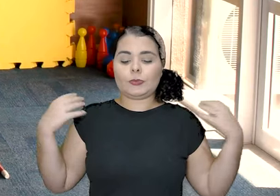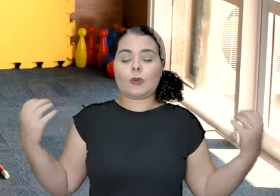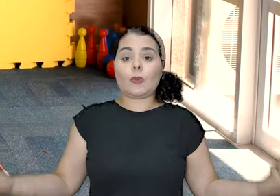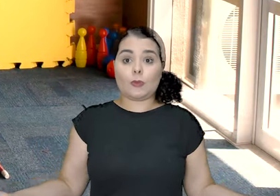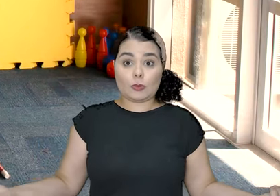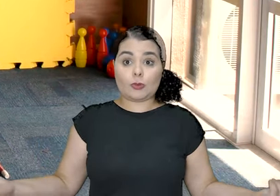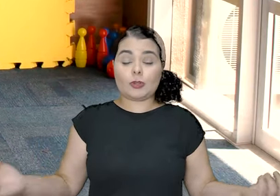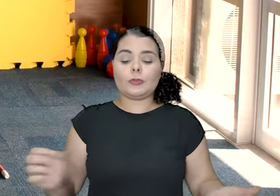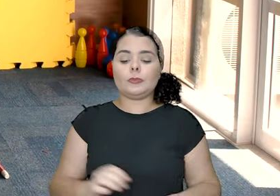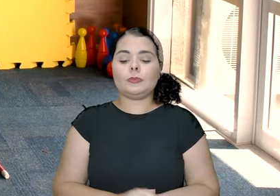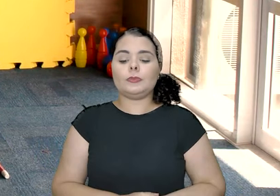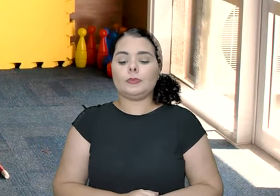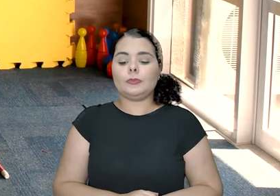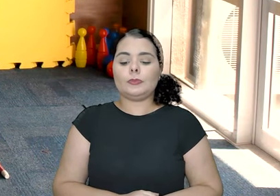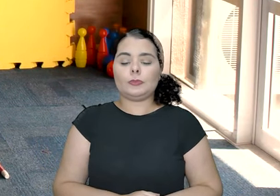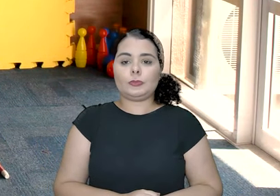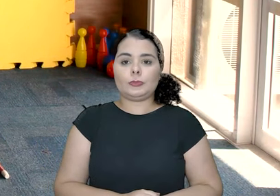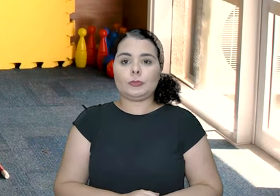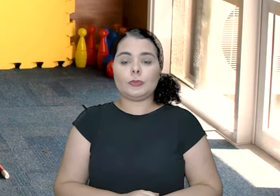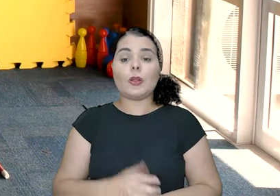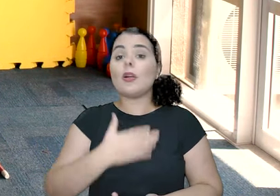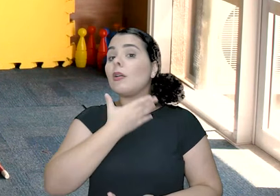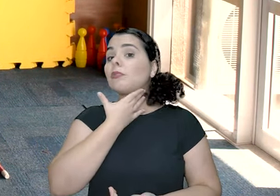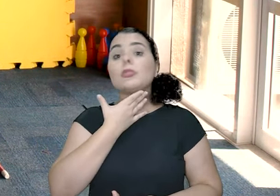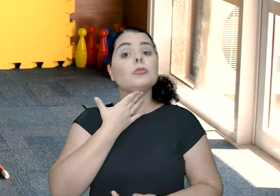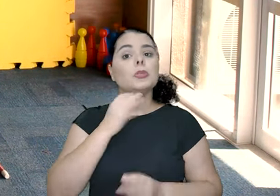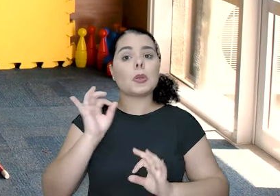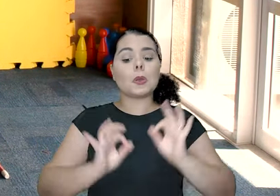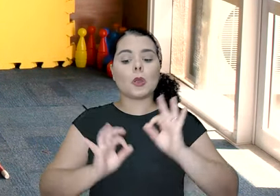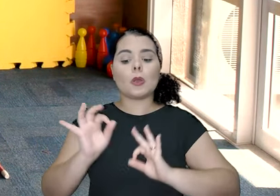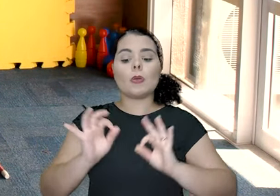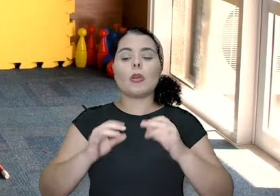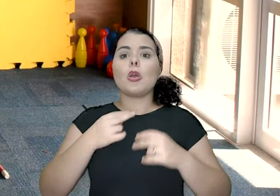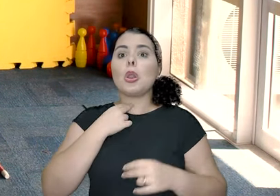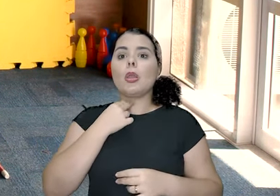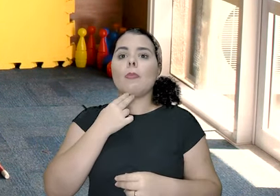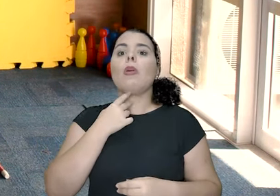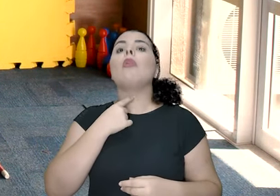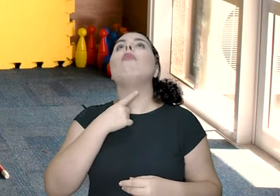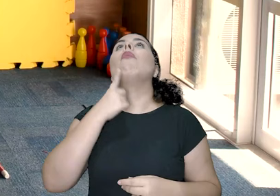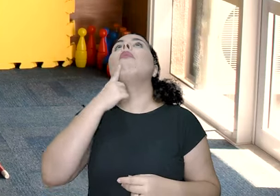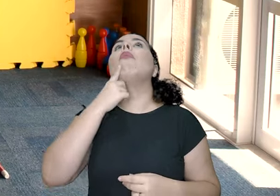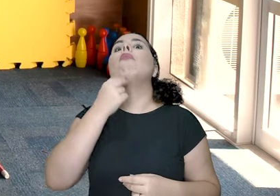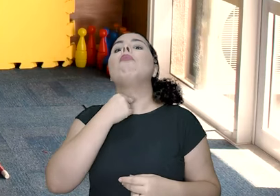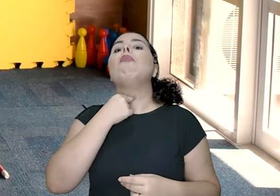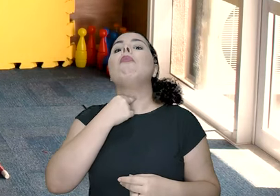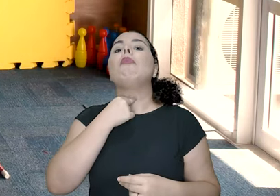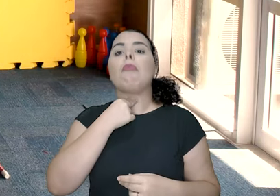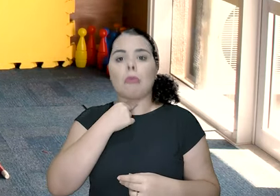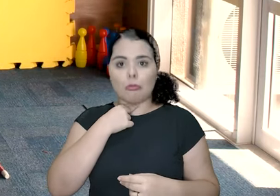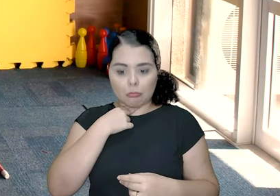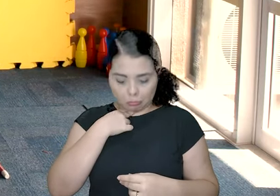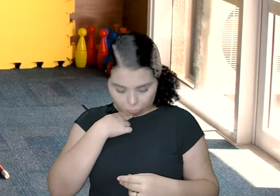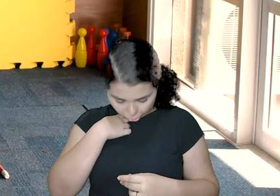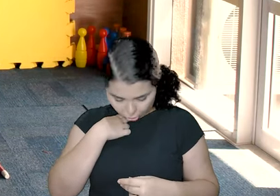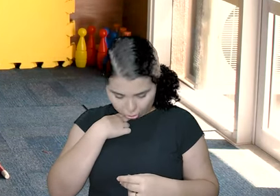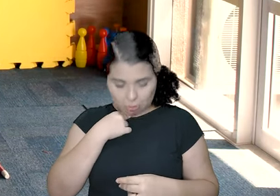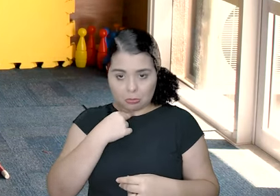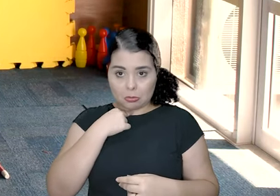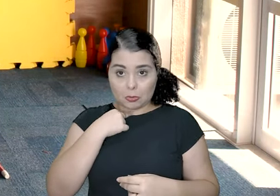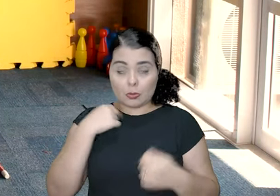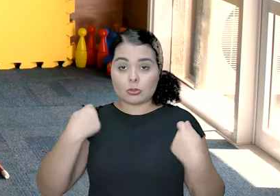do corpo. Posição da cabeça. Cuidado para não deixar o queixo lá pro alto. Nem fica olhando para